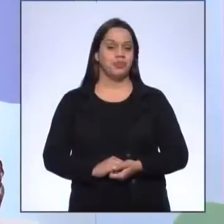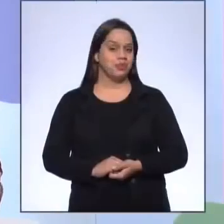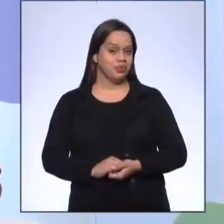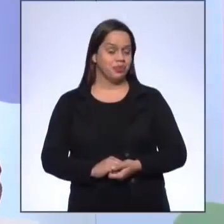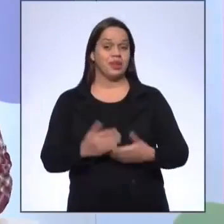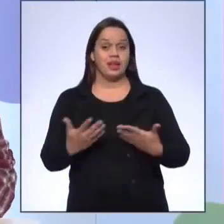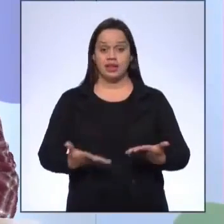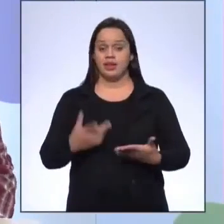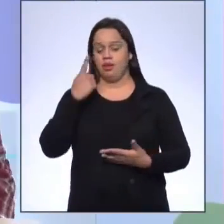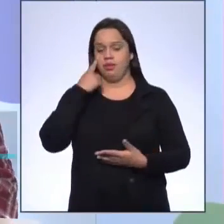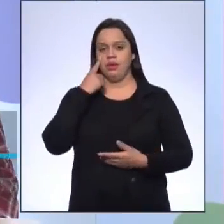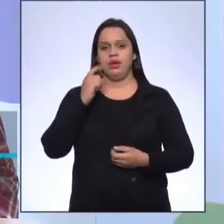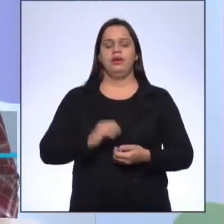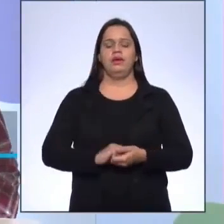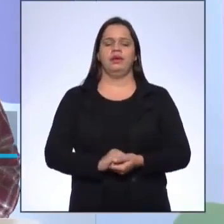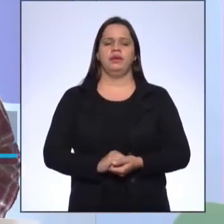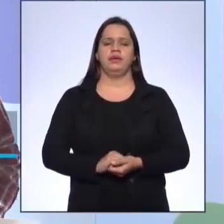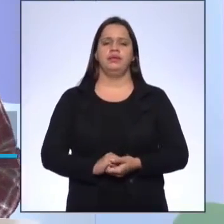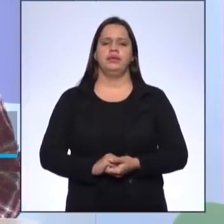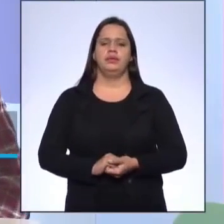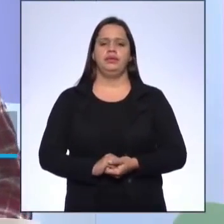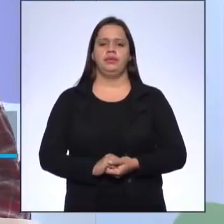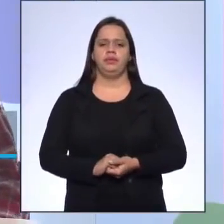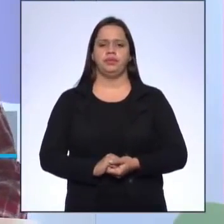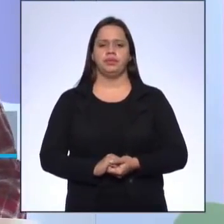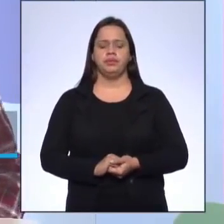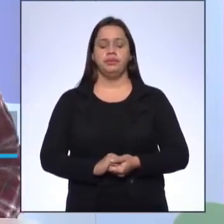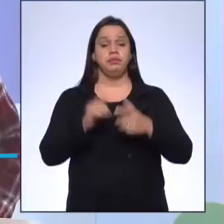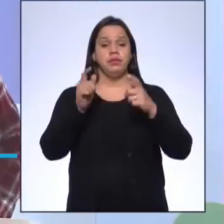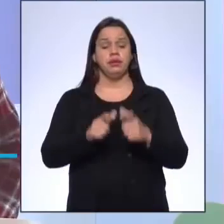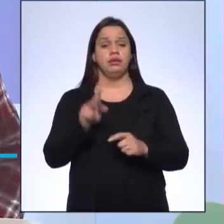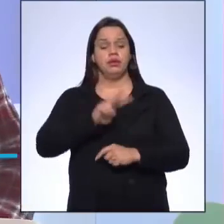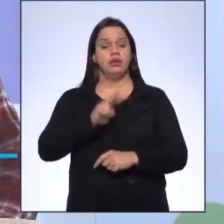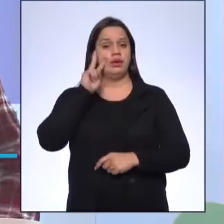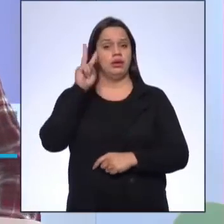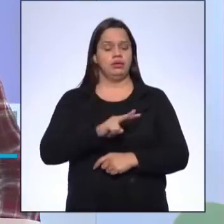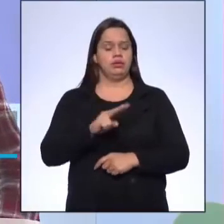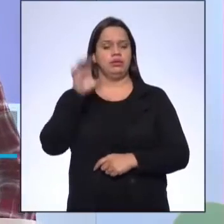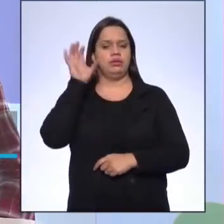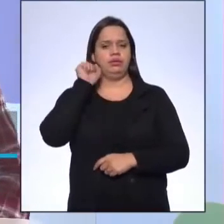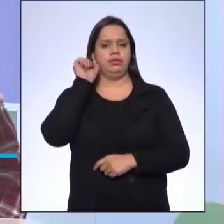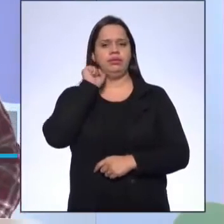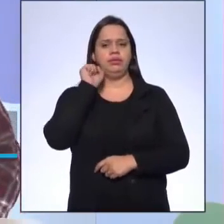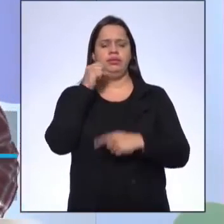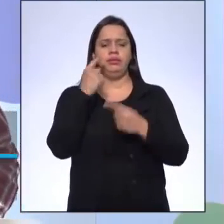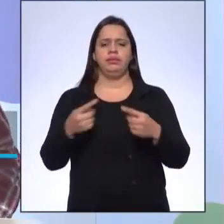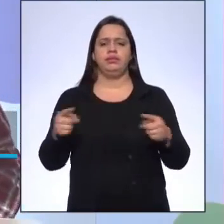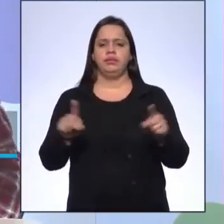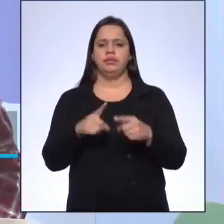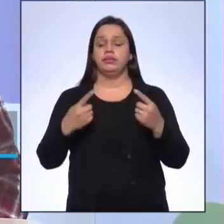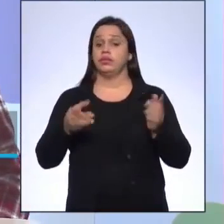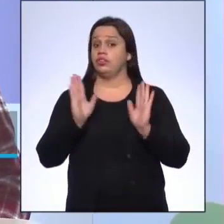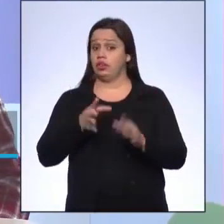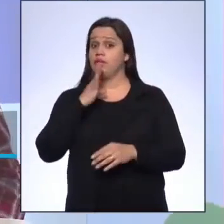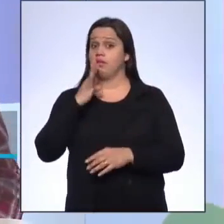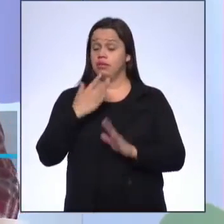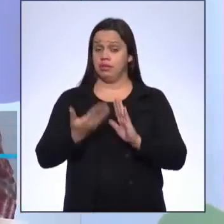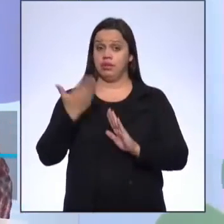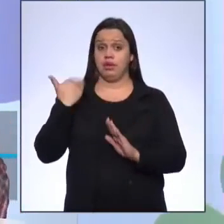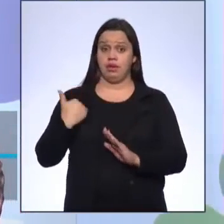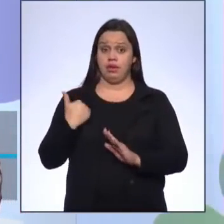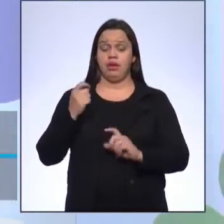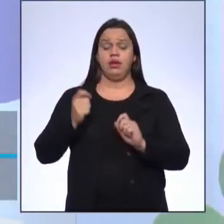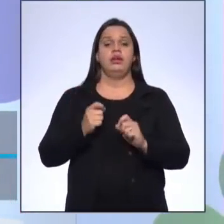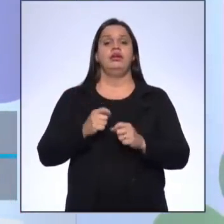Olha só, gente, né? Vamos ver aqui, professora, aonde, né, que eles ouviram essa música, se eles já conheciam. Muitos